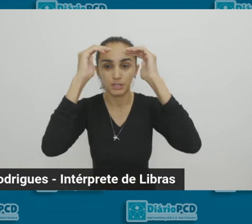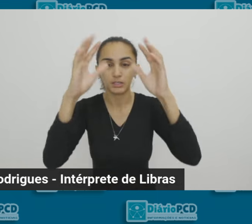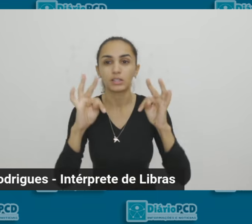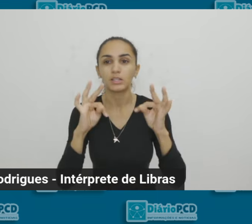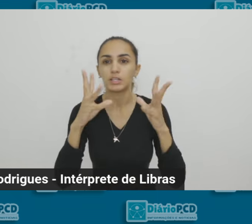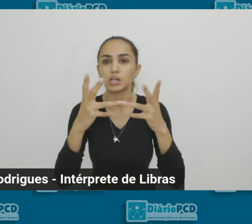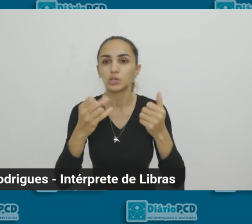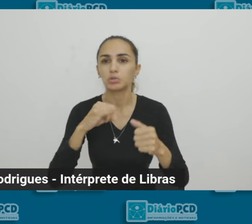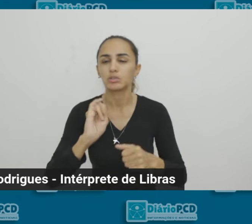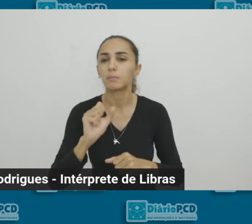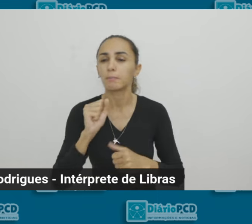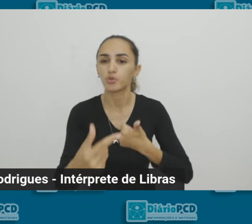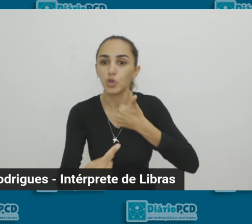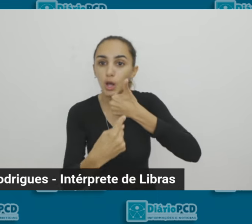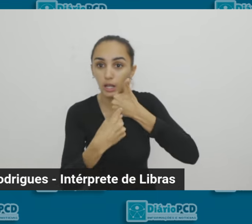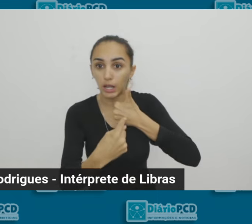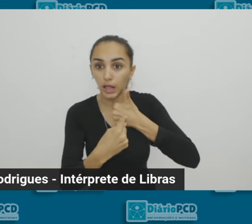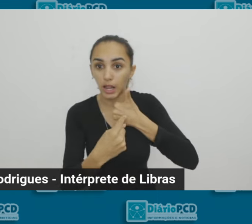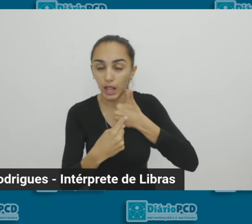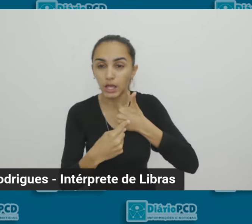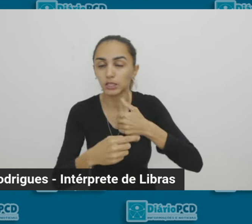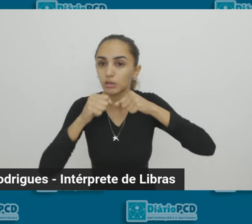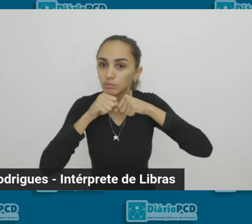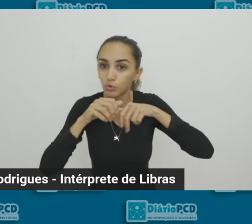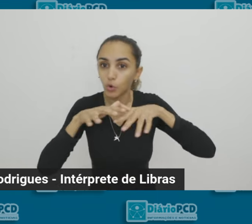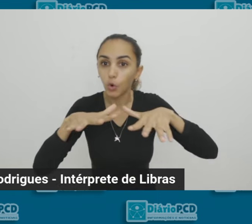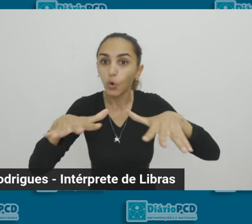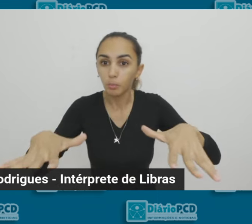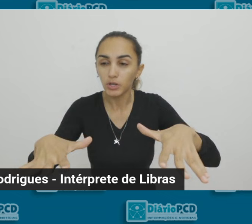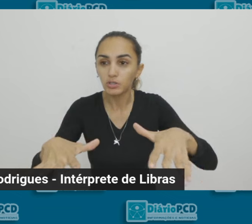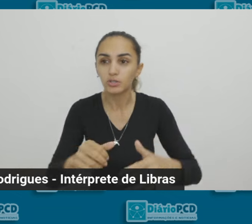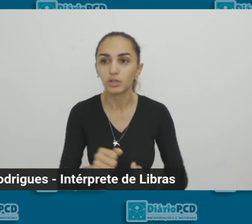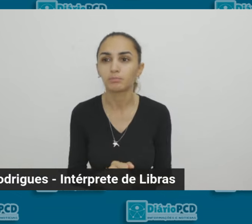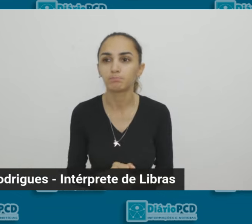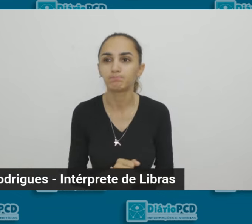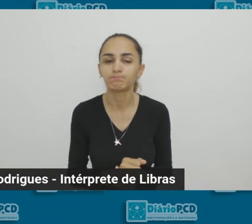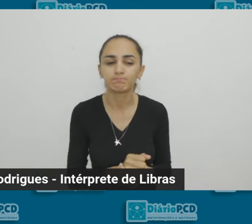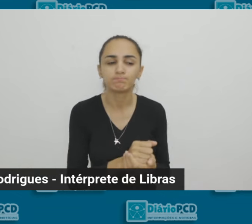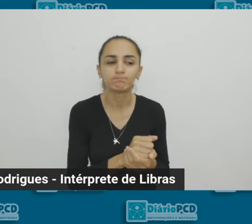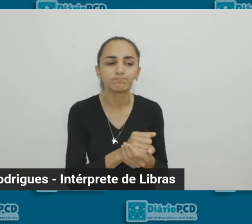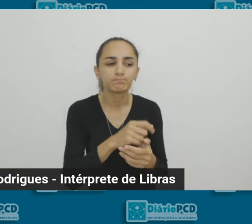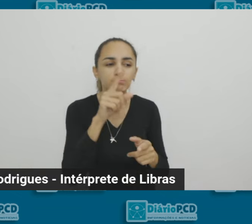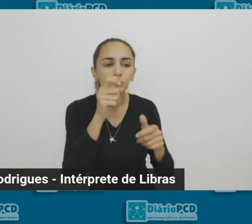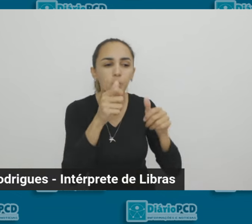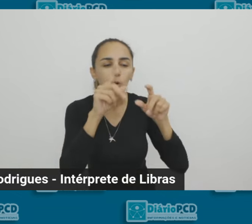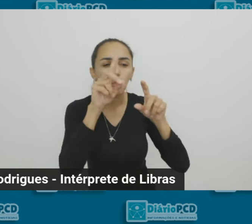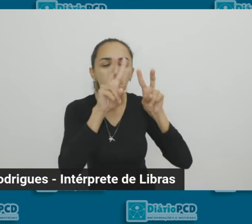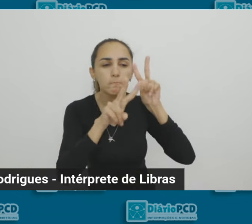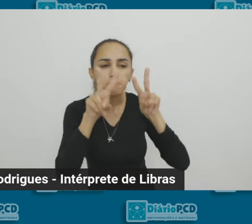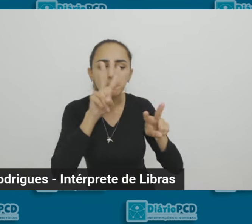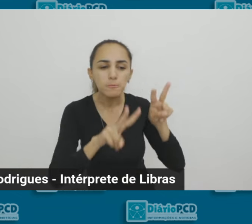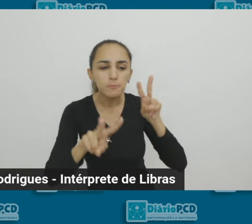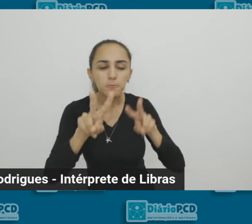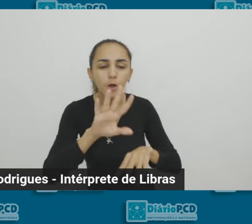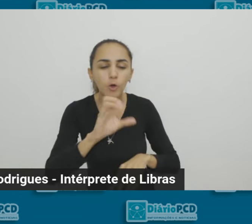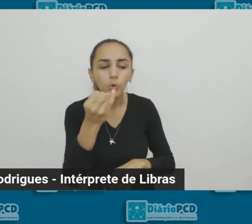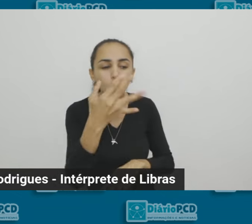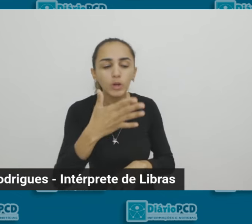deixar o like, o joinha, compartilhar essa transmissão, conferir quem é o candidato, quantos são os candidatos no seu